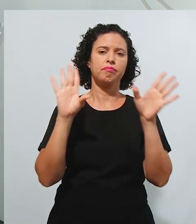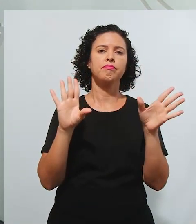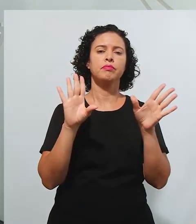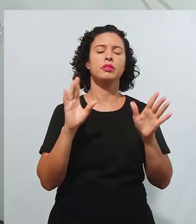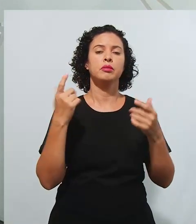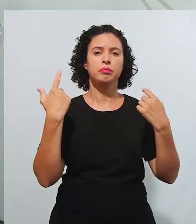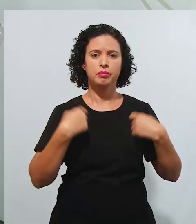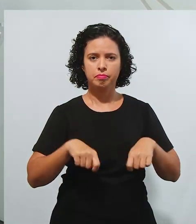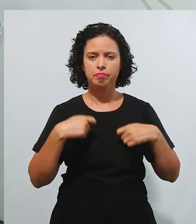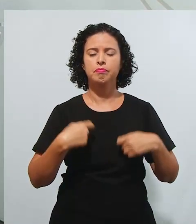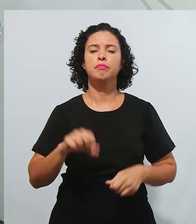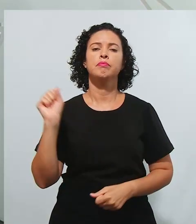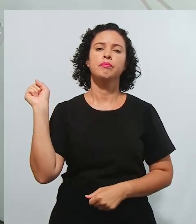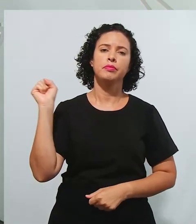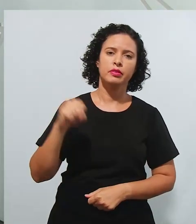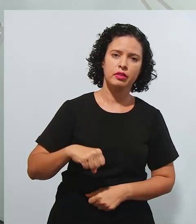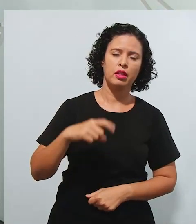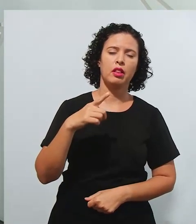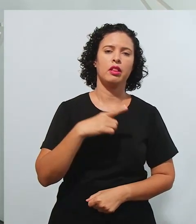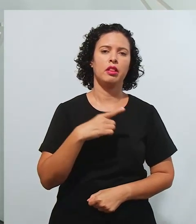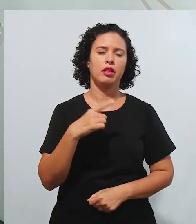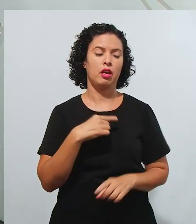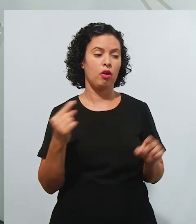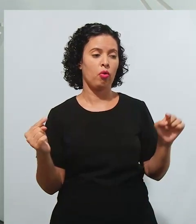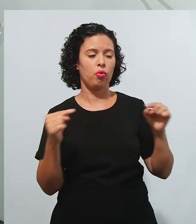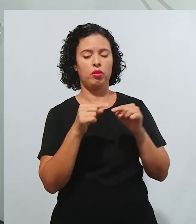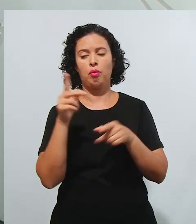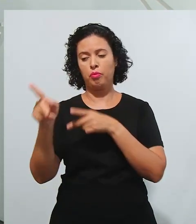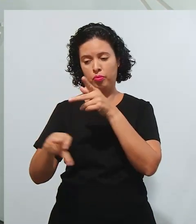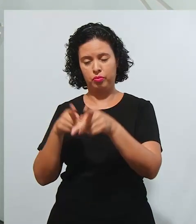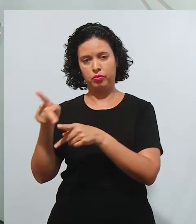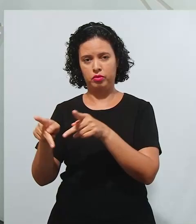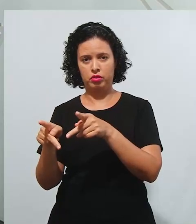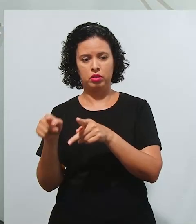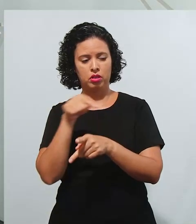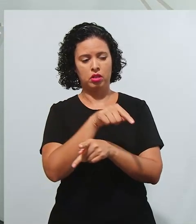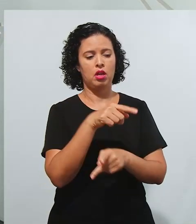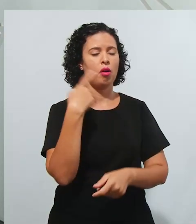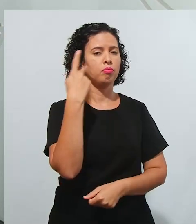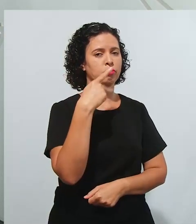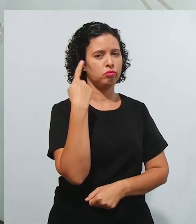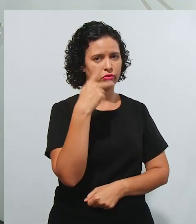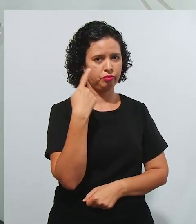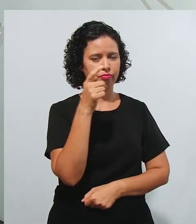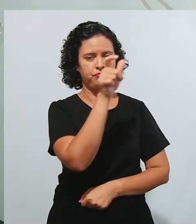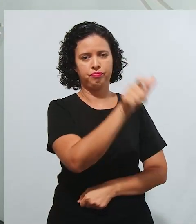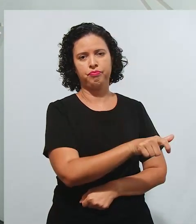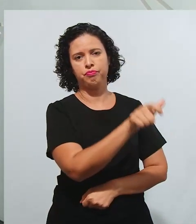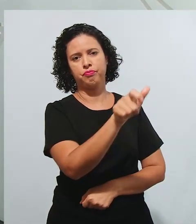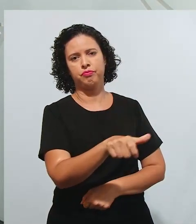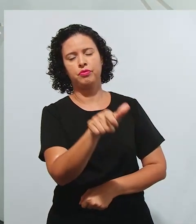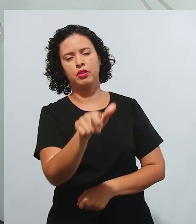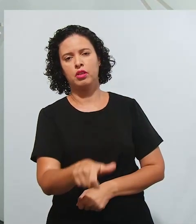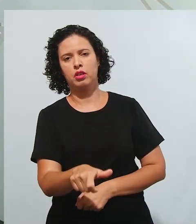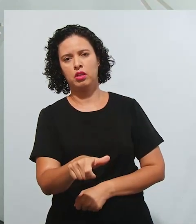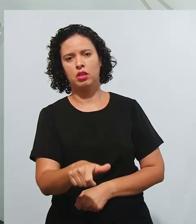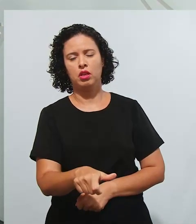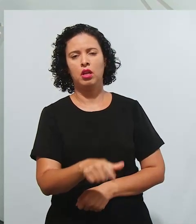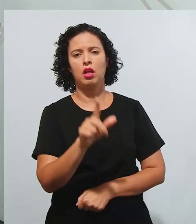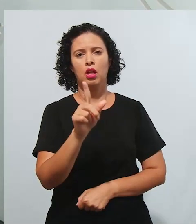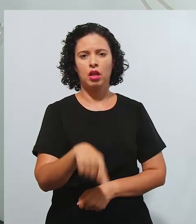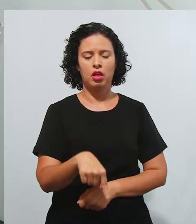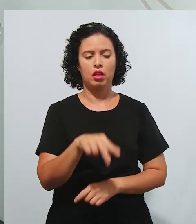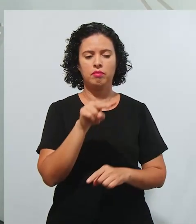preciso sim haver mais interação entre a população e os atores das políticas públicas, principalmente nas fases